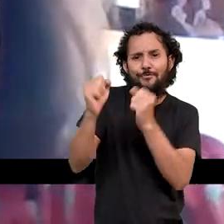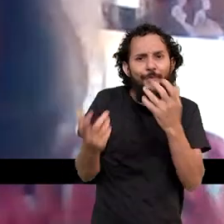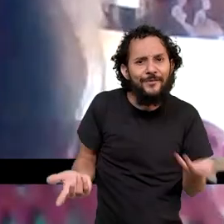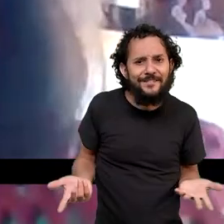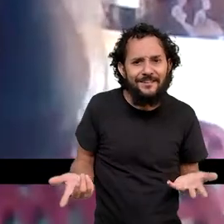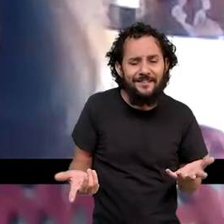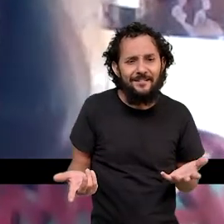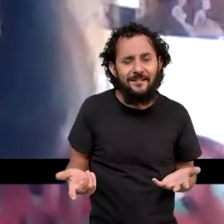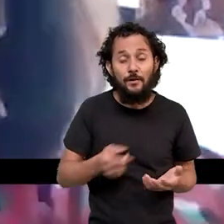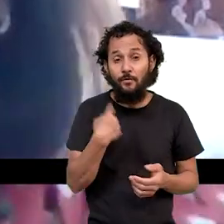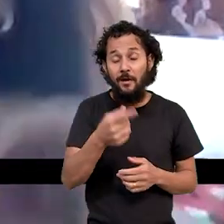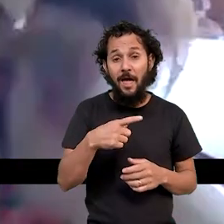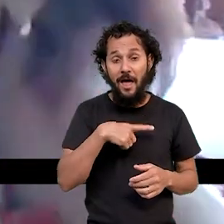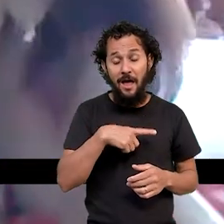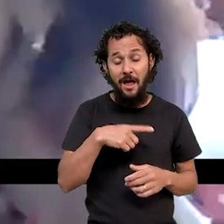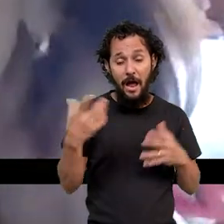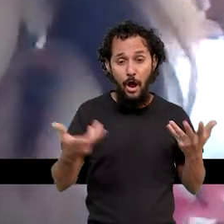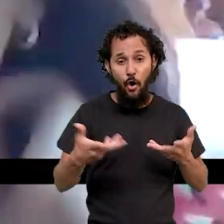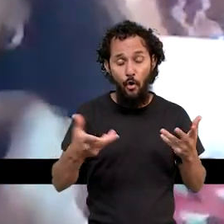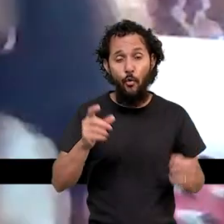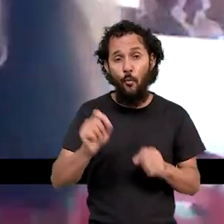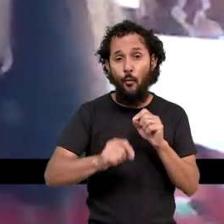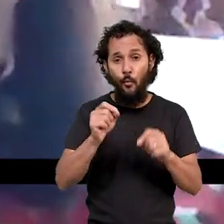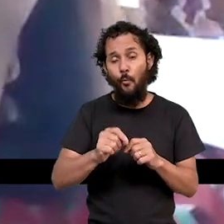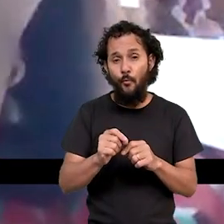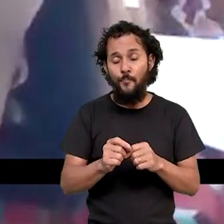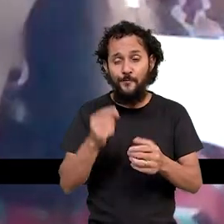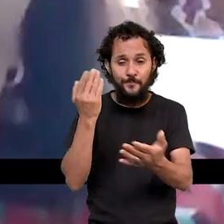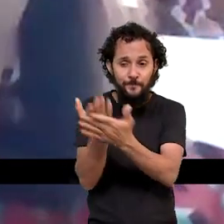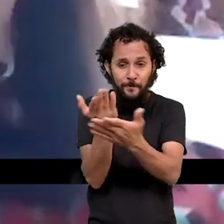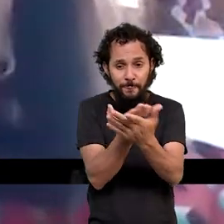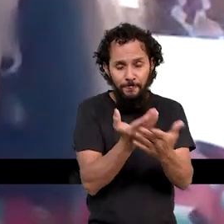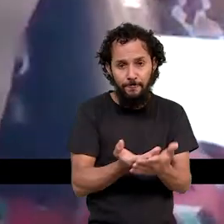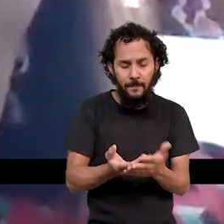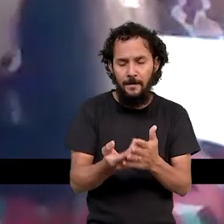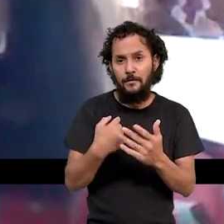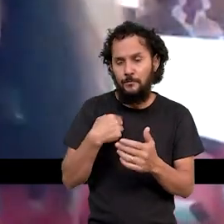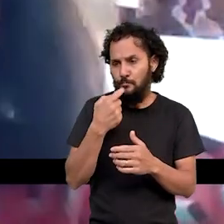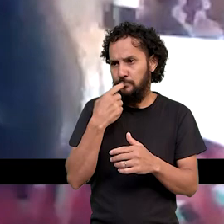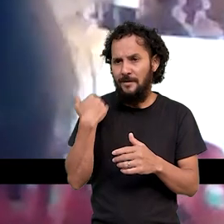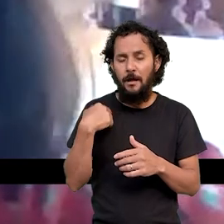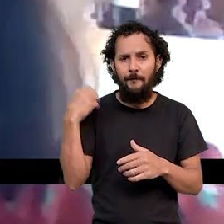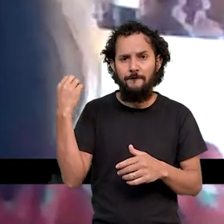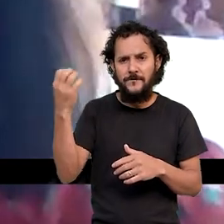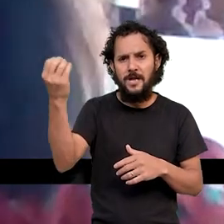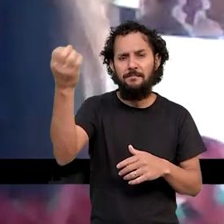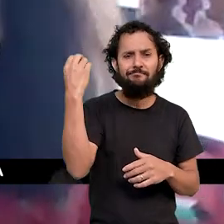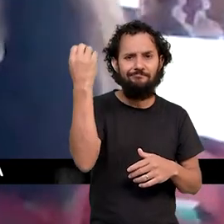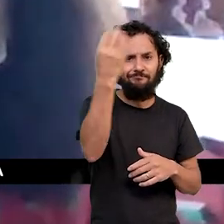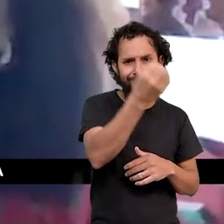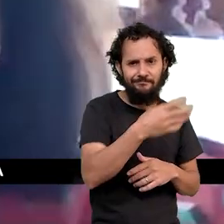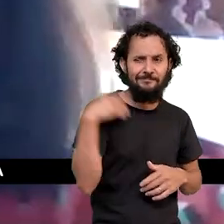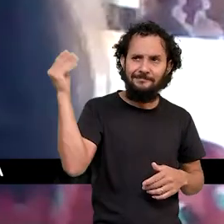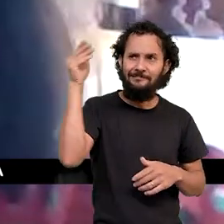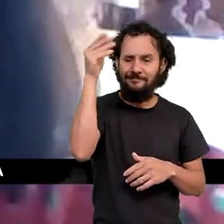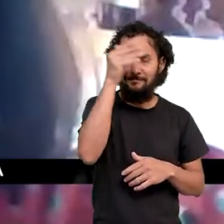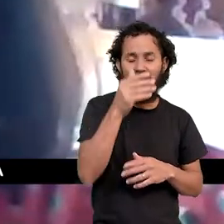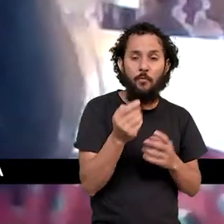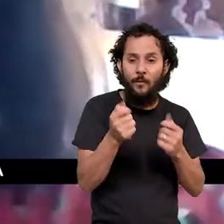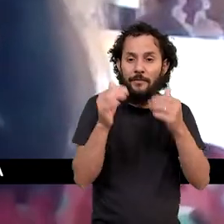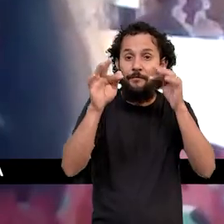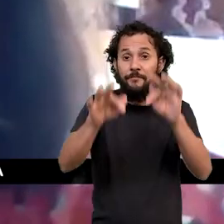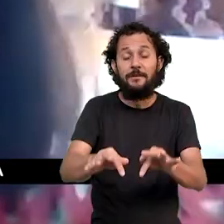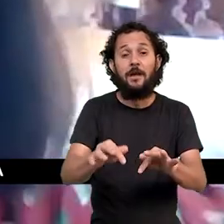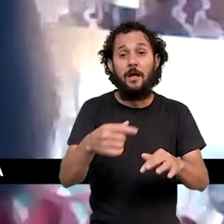industrializados, sabe? Nós agora estamos fazendo alguns estudos, eu acabei viajando um pouco, já que nós estamos nessa reta